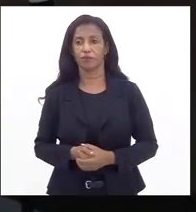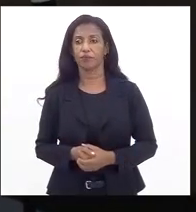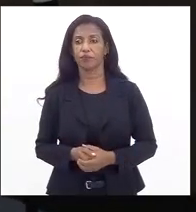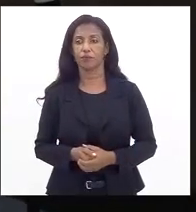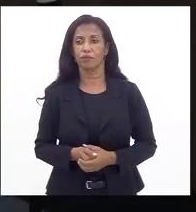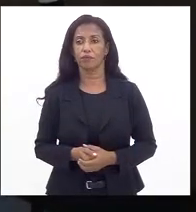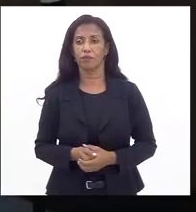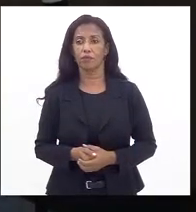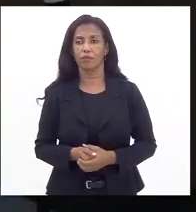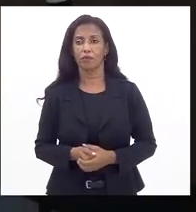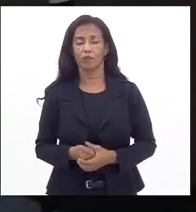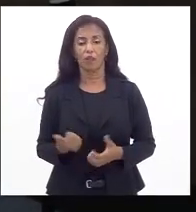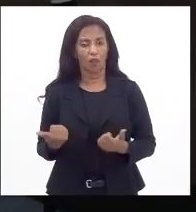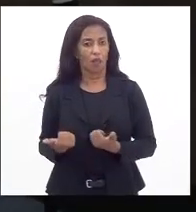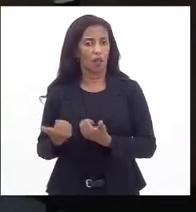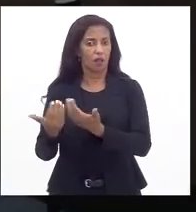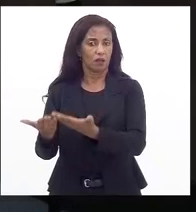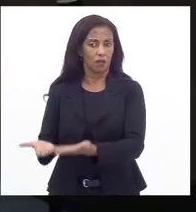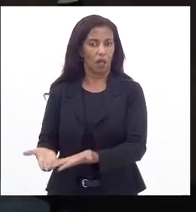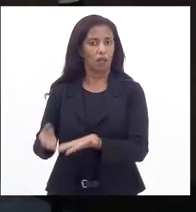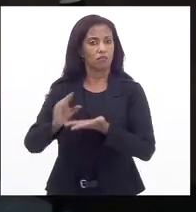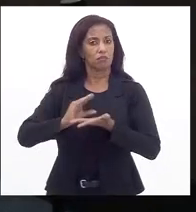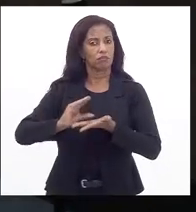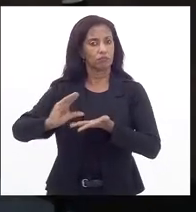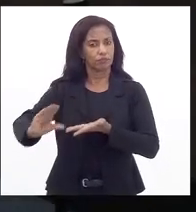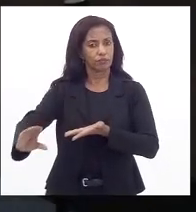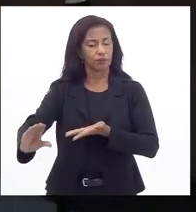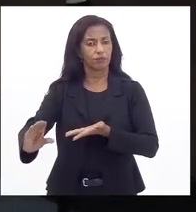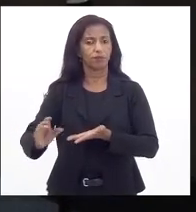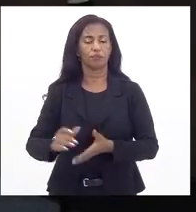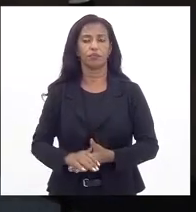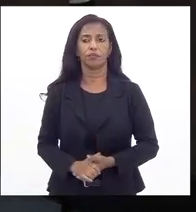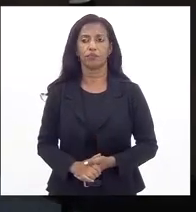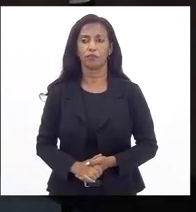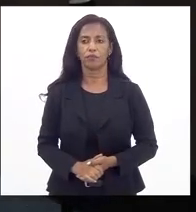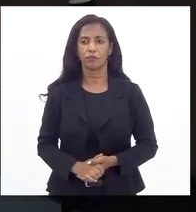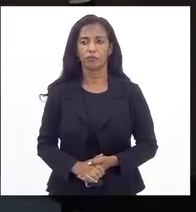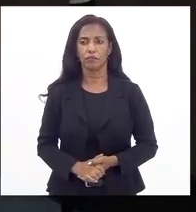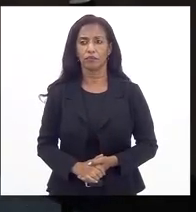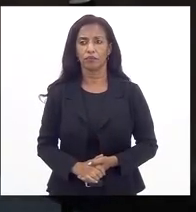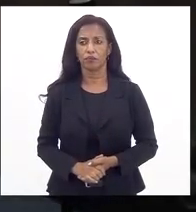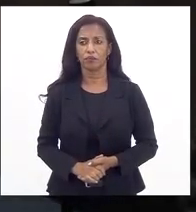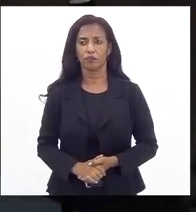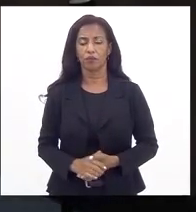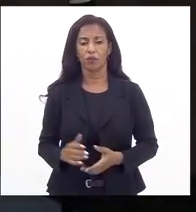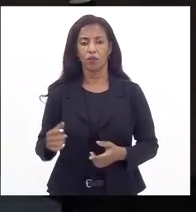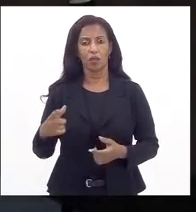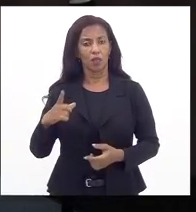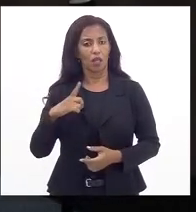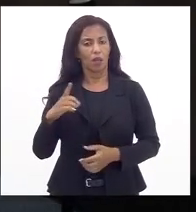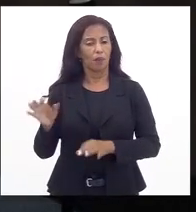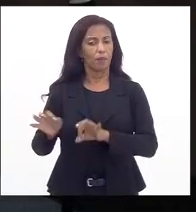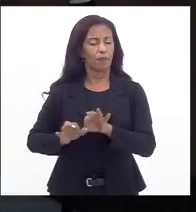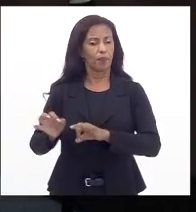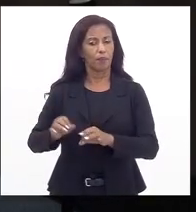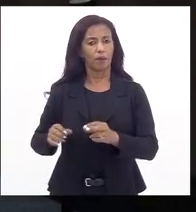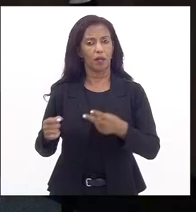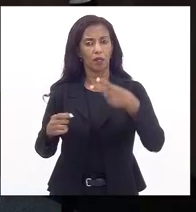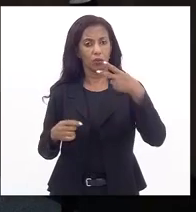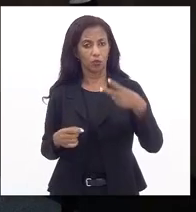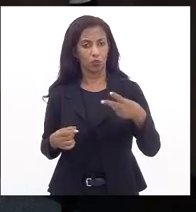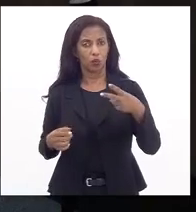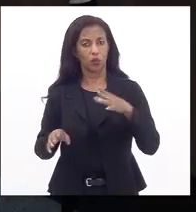E aí só transferência a produzir duas emendas que o deputado